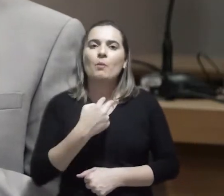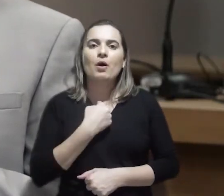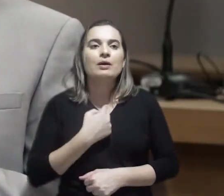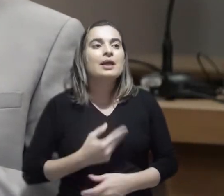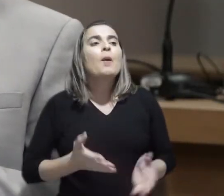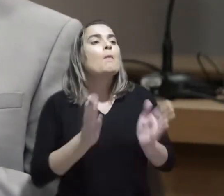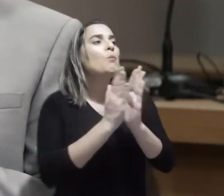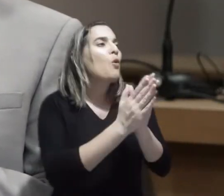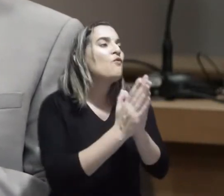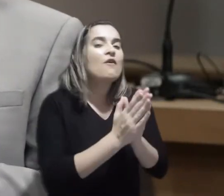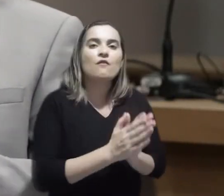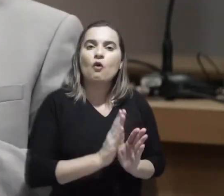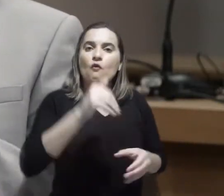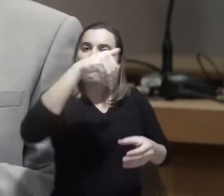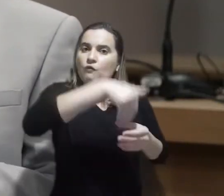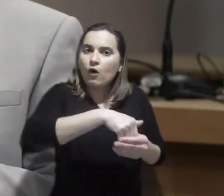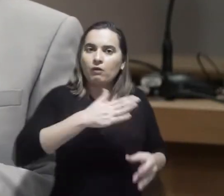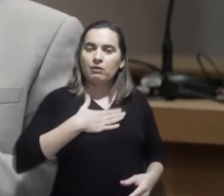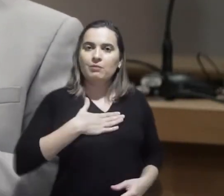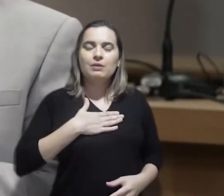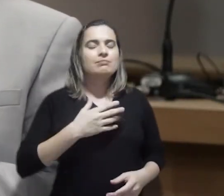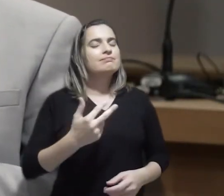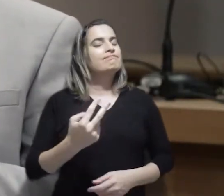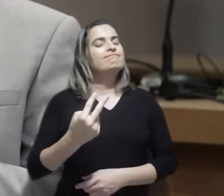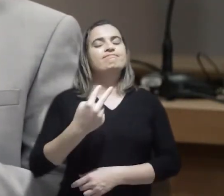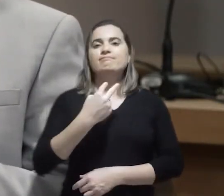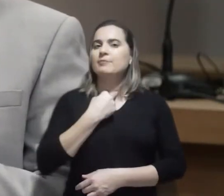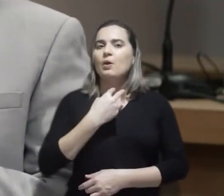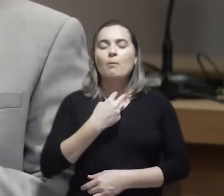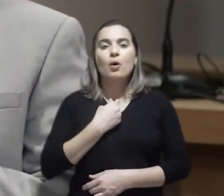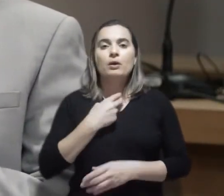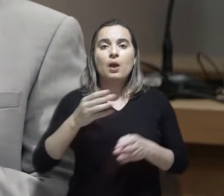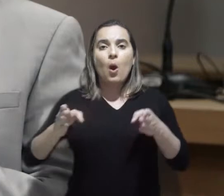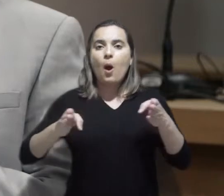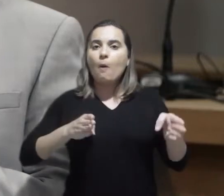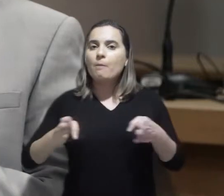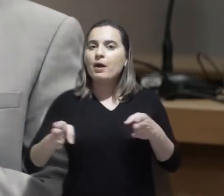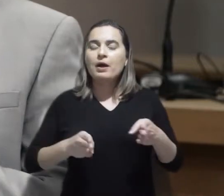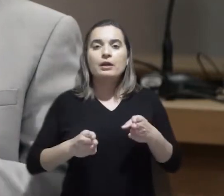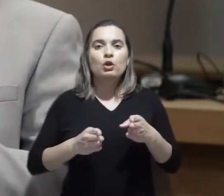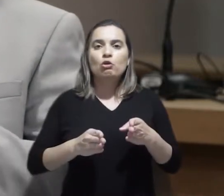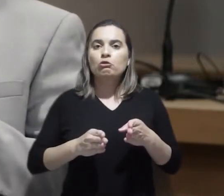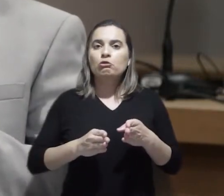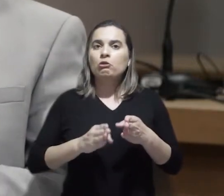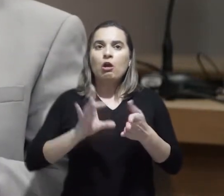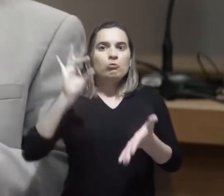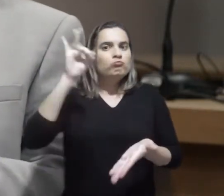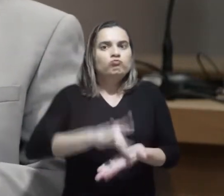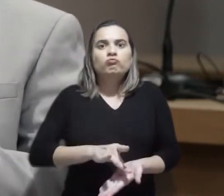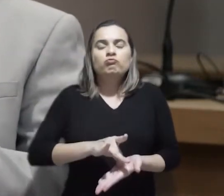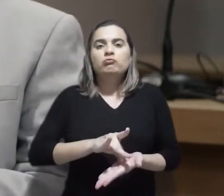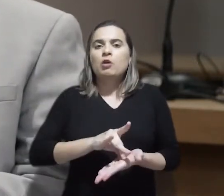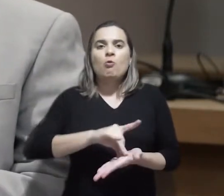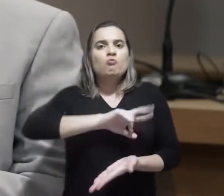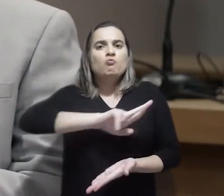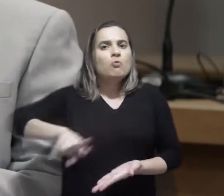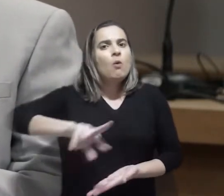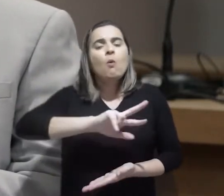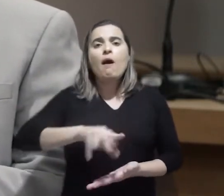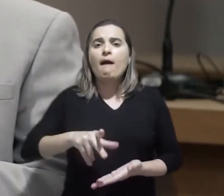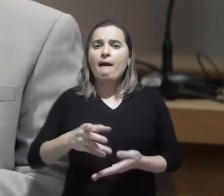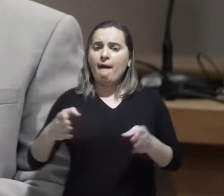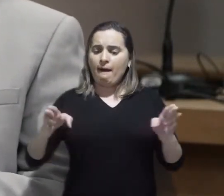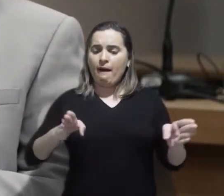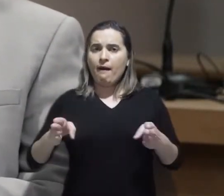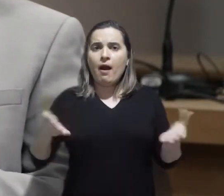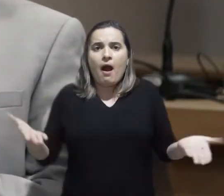que ainda estamos fora do período oficial de propaganda eleitoral gratuita, dentro daqueles 45 dias